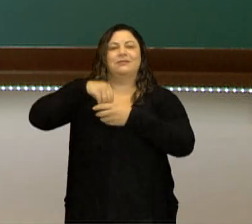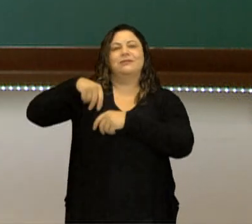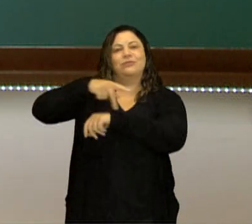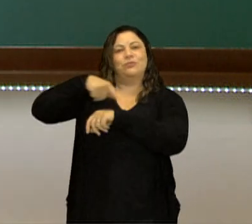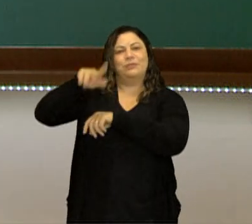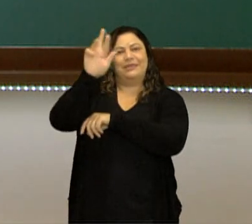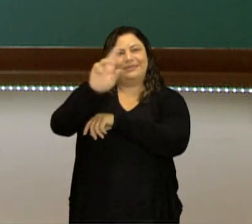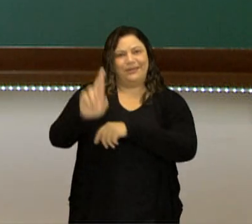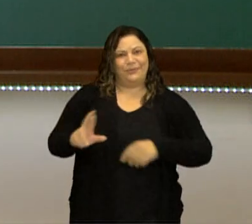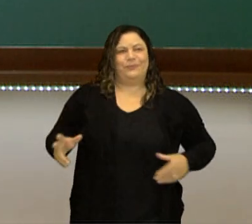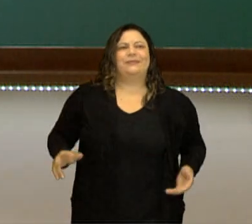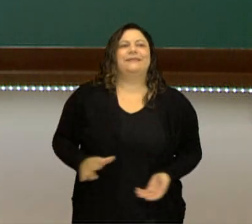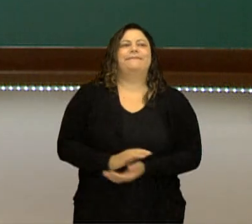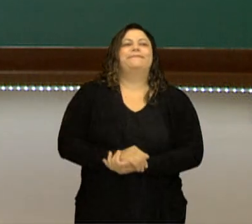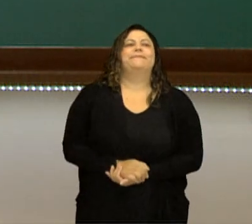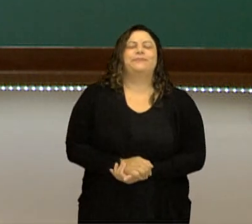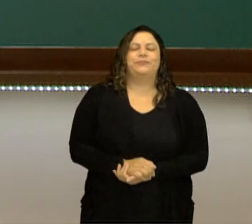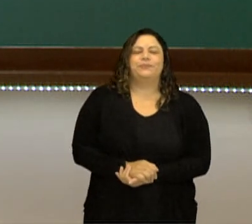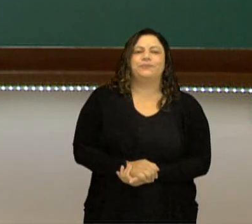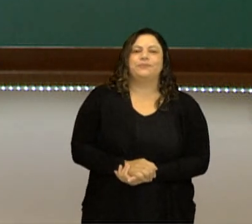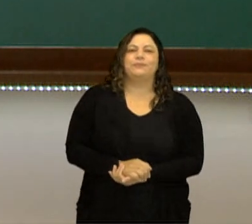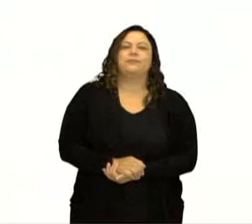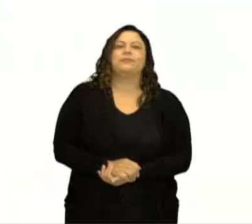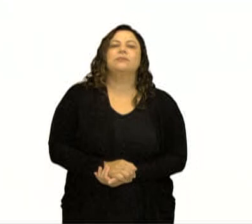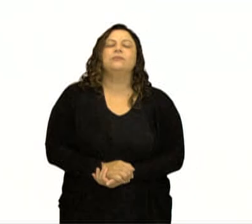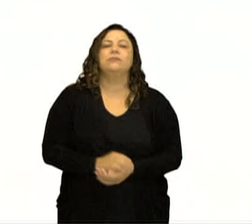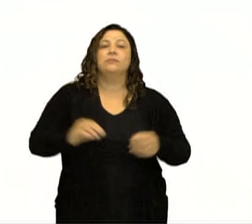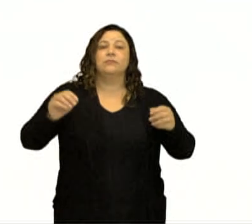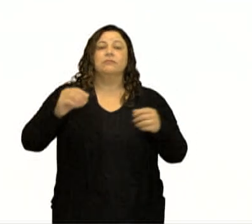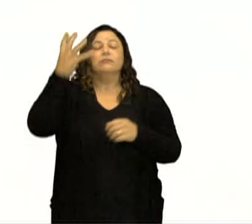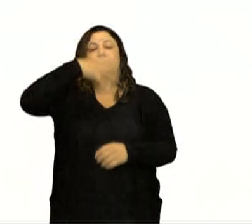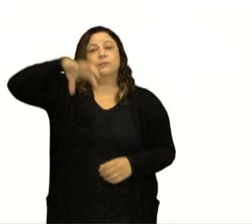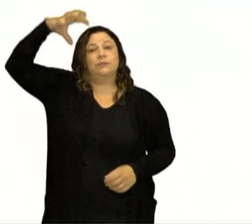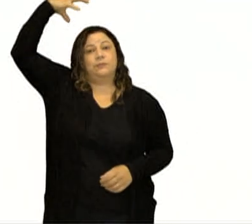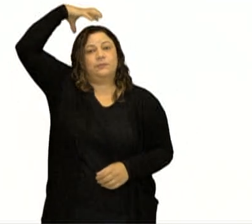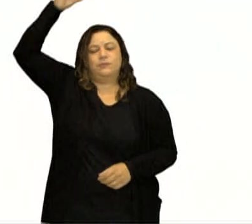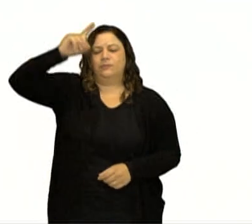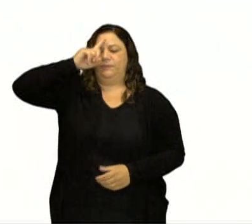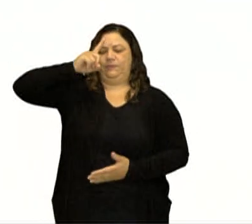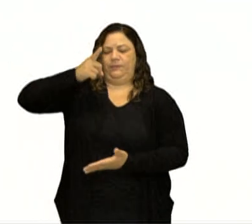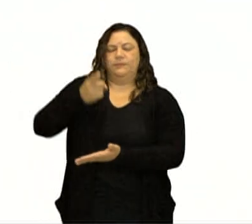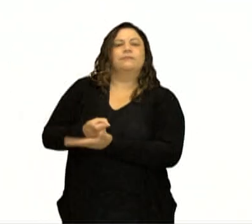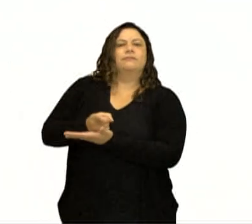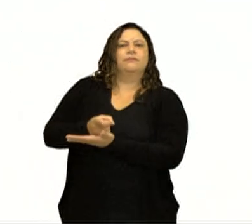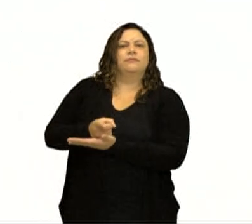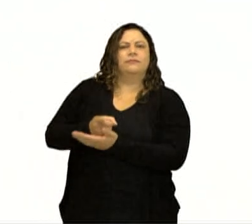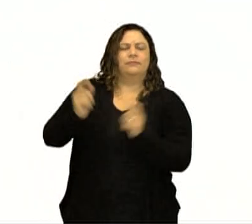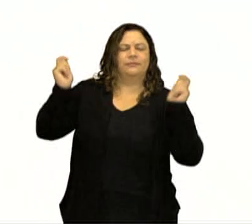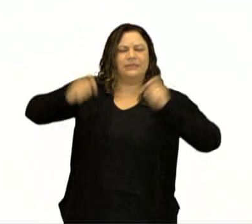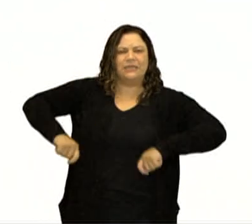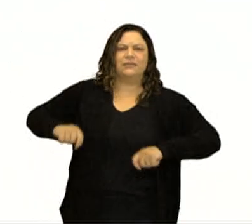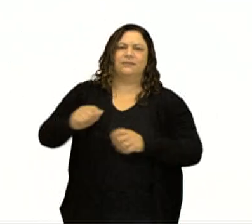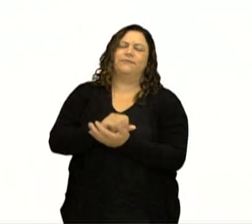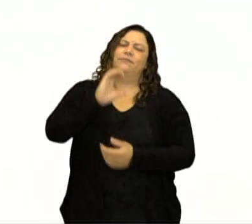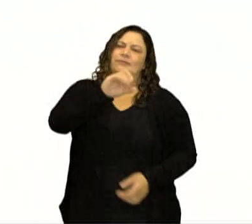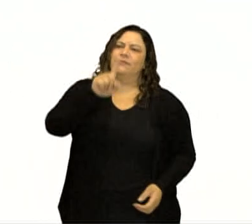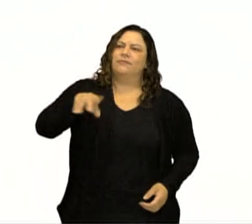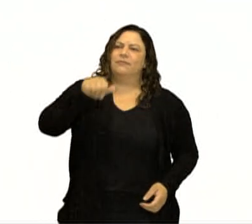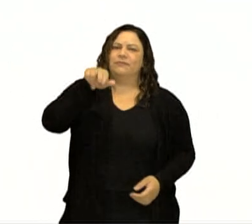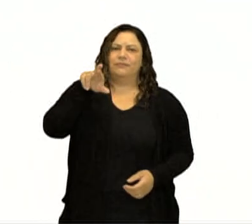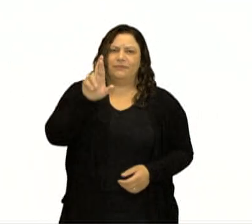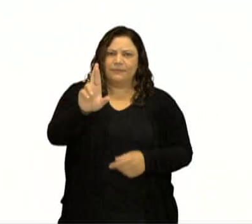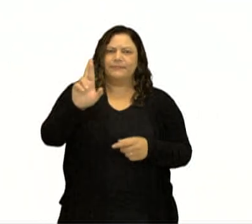perto? Na monarquia absolutista da Rússia, o czar, que era então essa figura como se fosse o